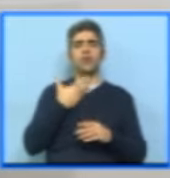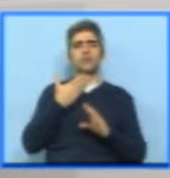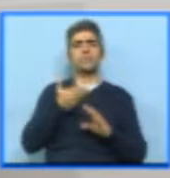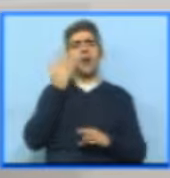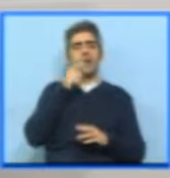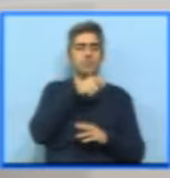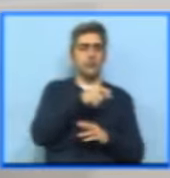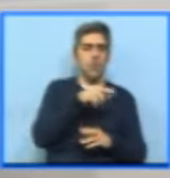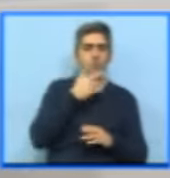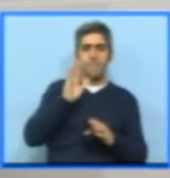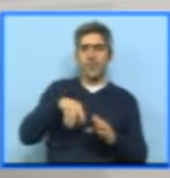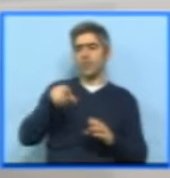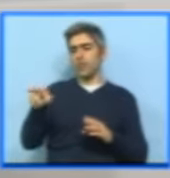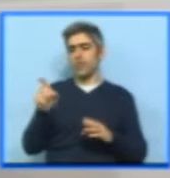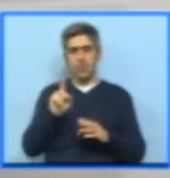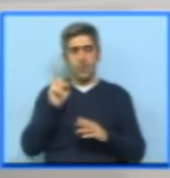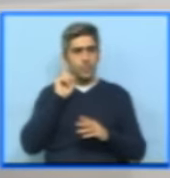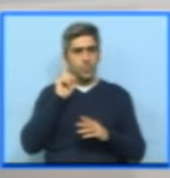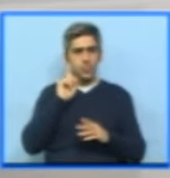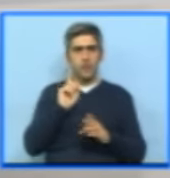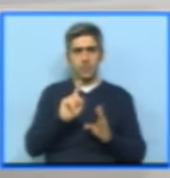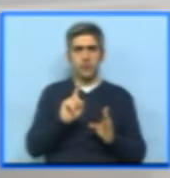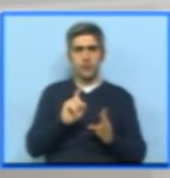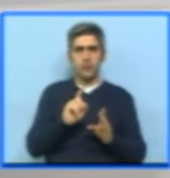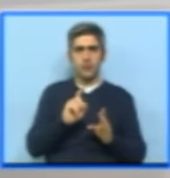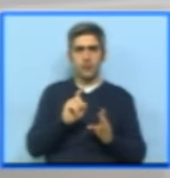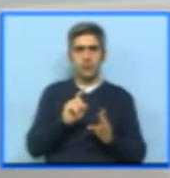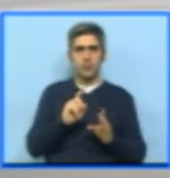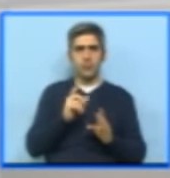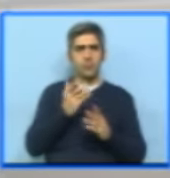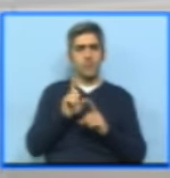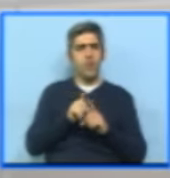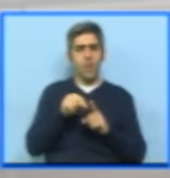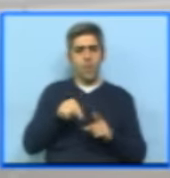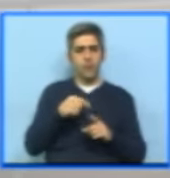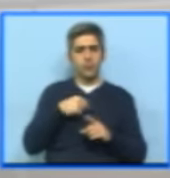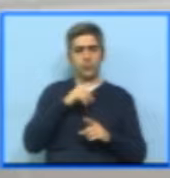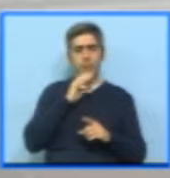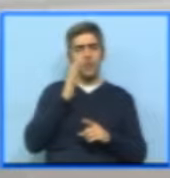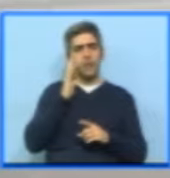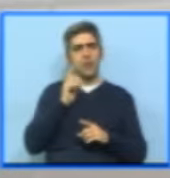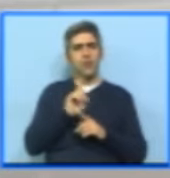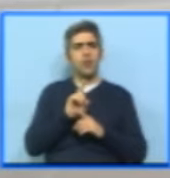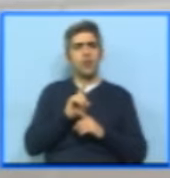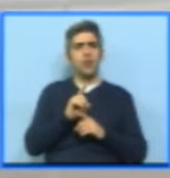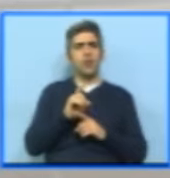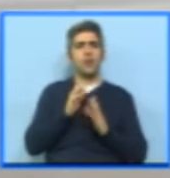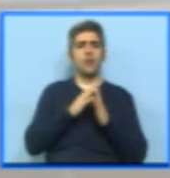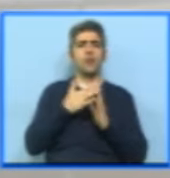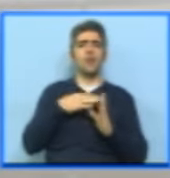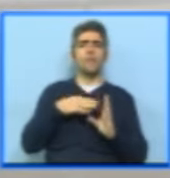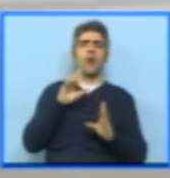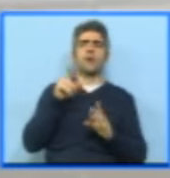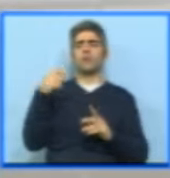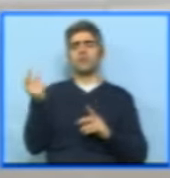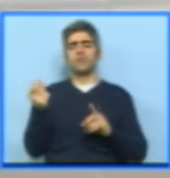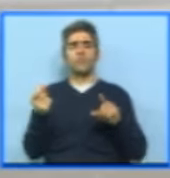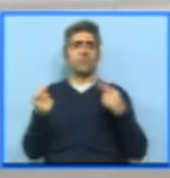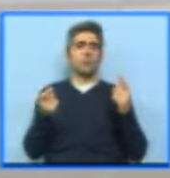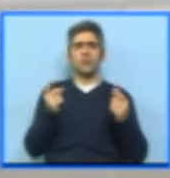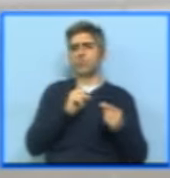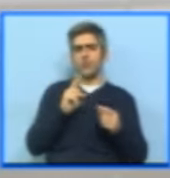do que dos outros. Isso é muito importante. Mesmo hoje nós podemos ser tentados a dizer Deus gosta mais de uns do que de outros. Não,